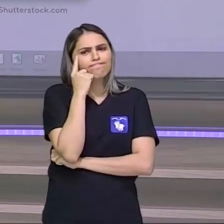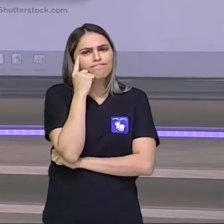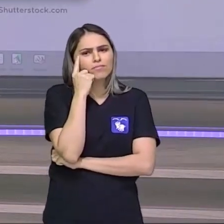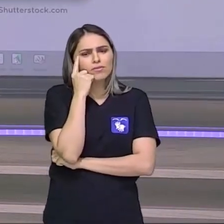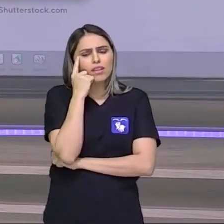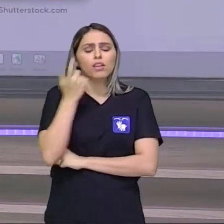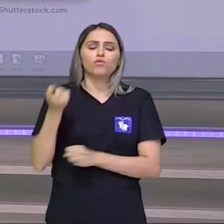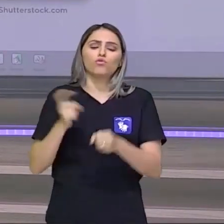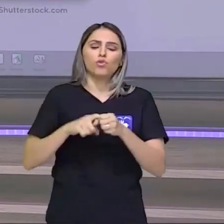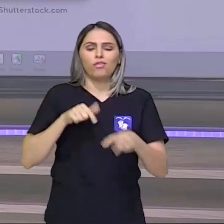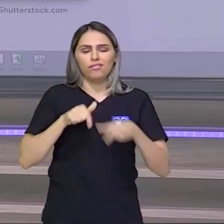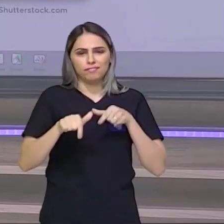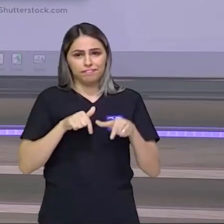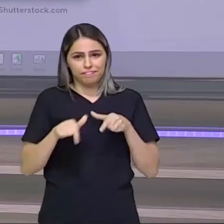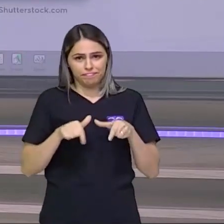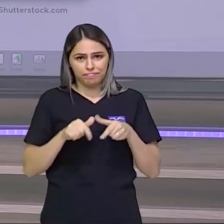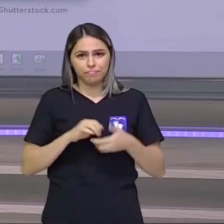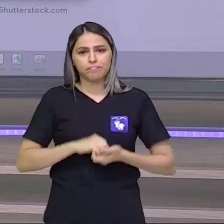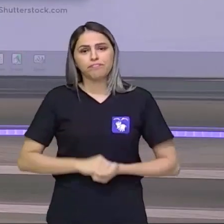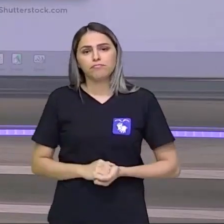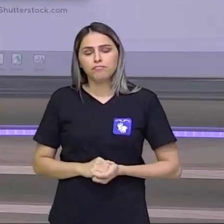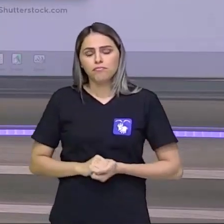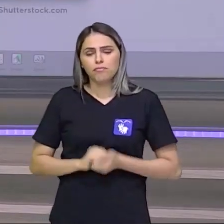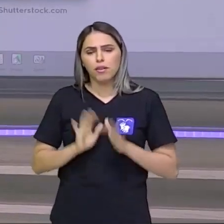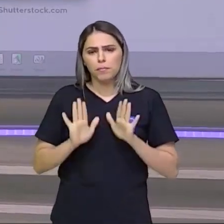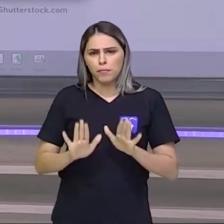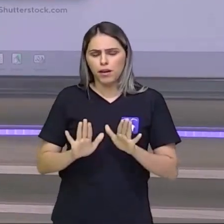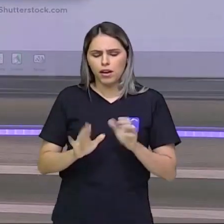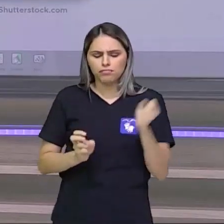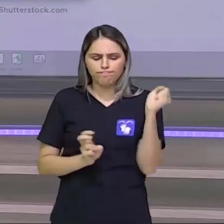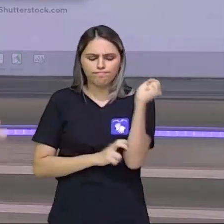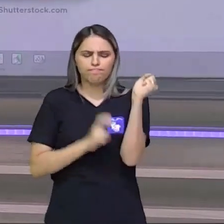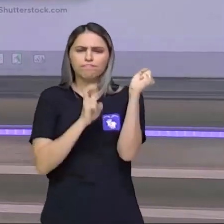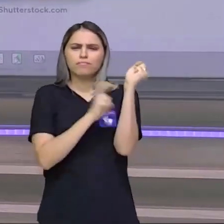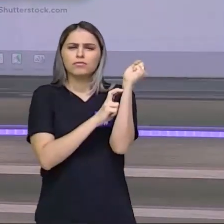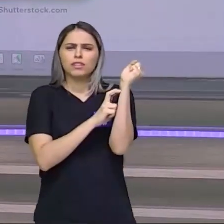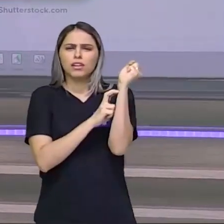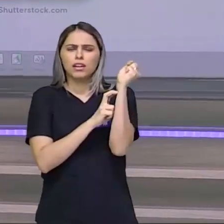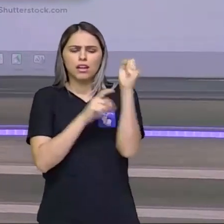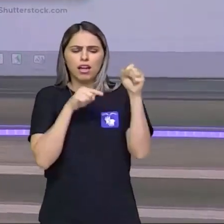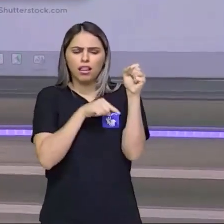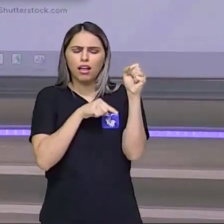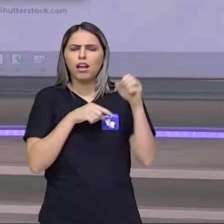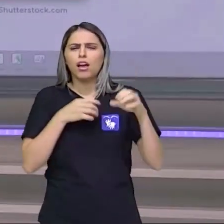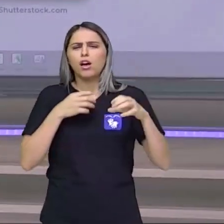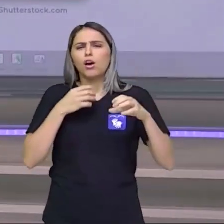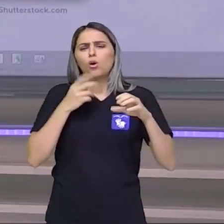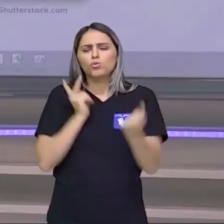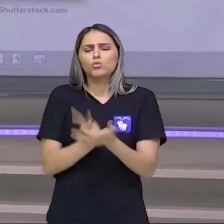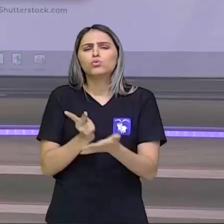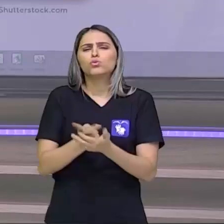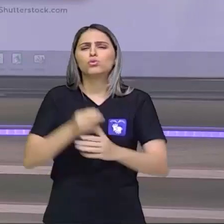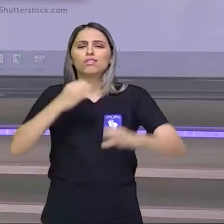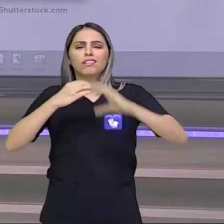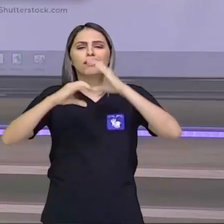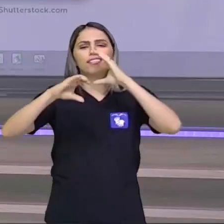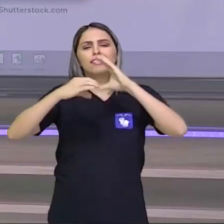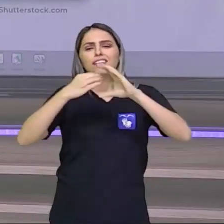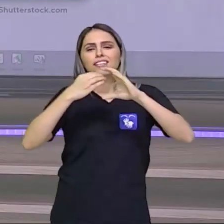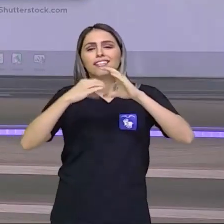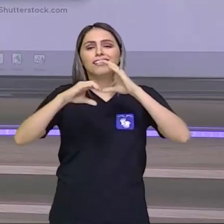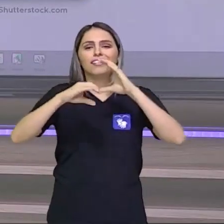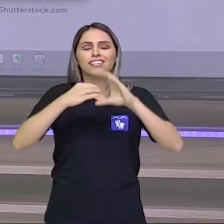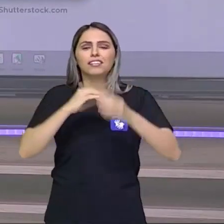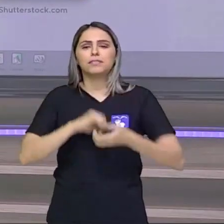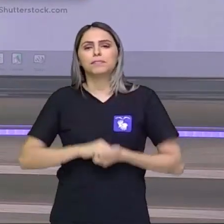e voltou a trabalhar. Mas só que a dona cigarra, ela continuou lá cantando e tocando a sua